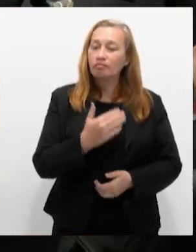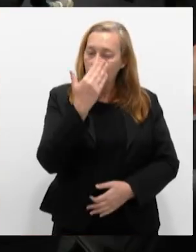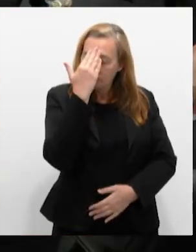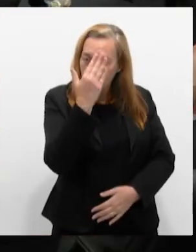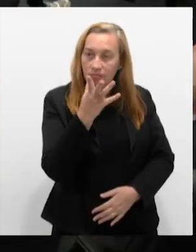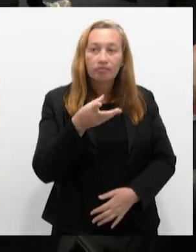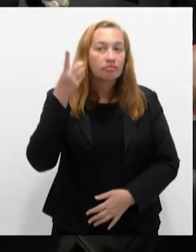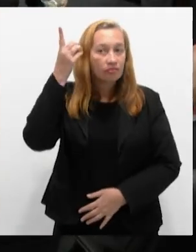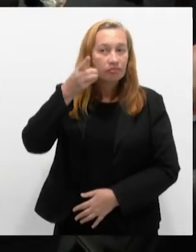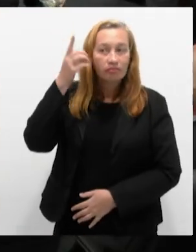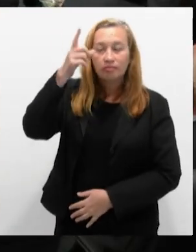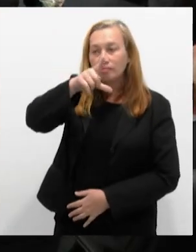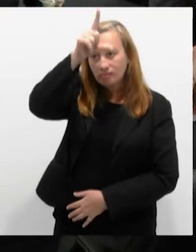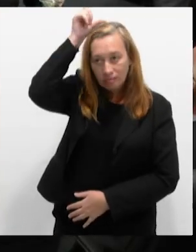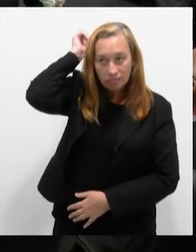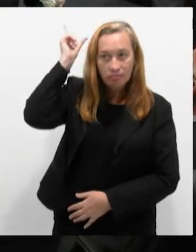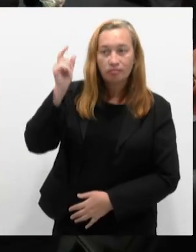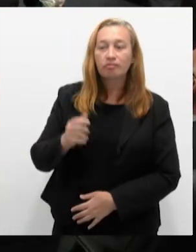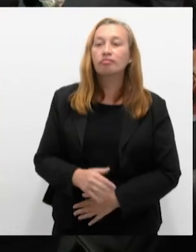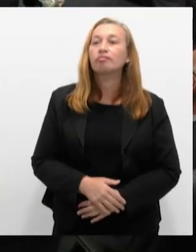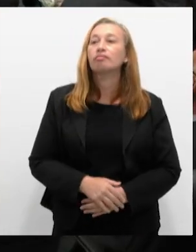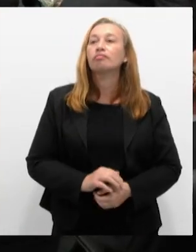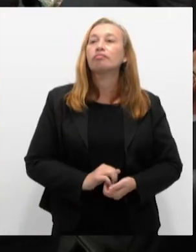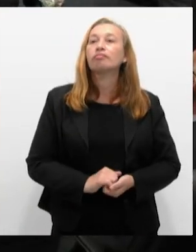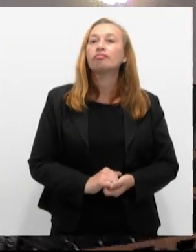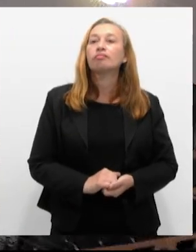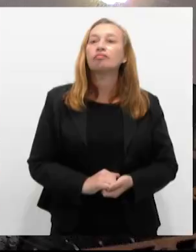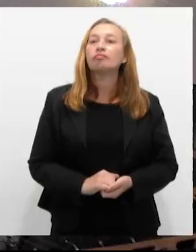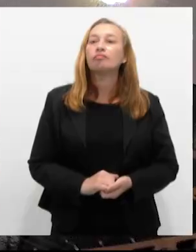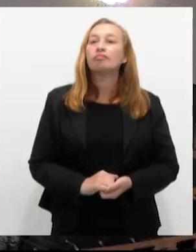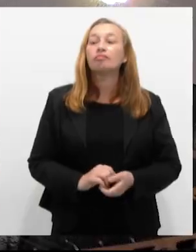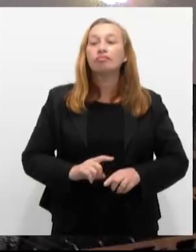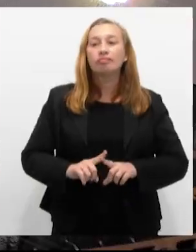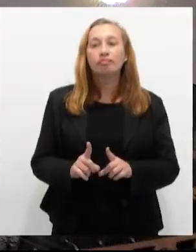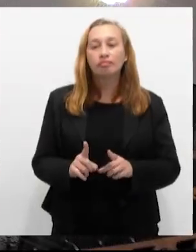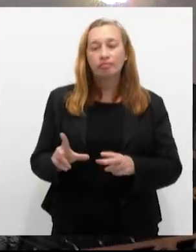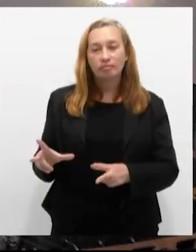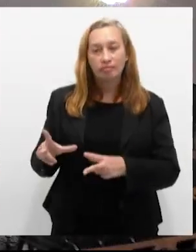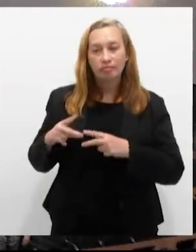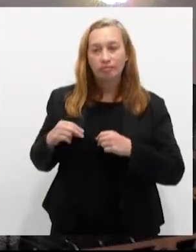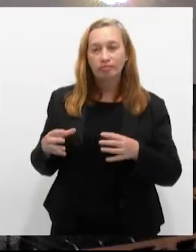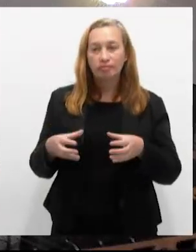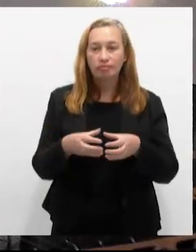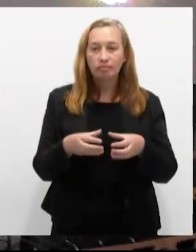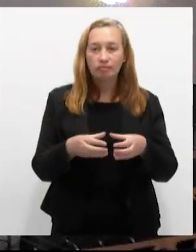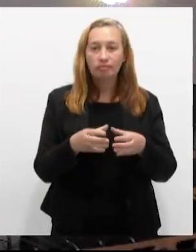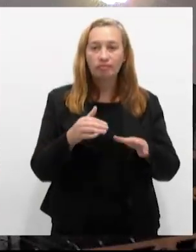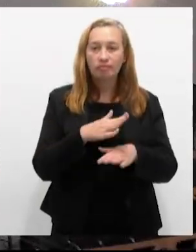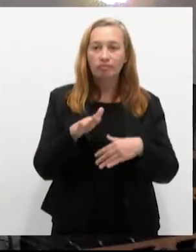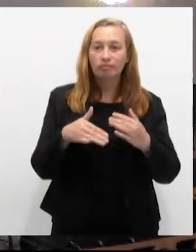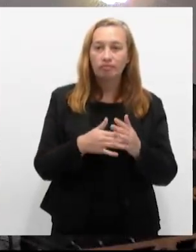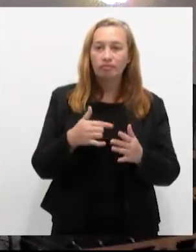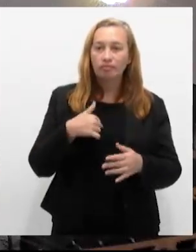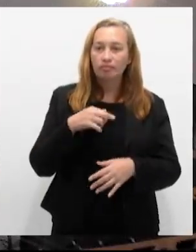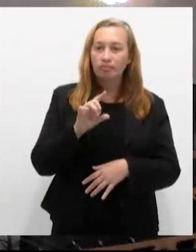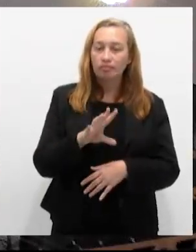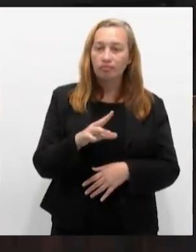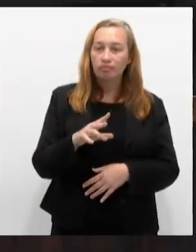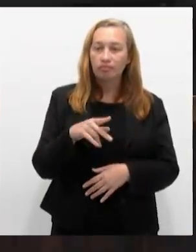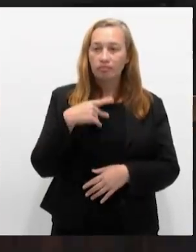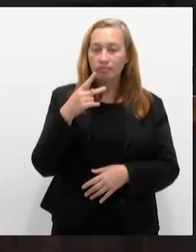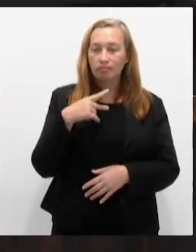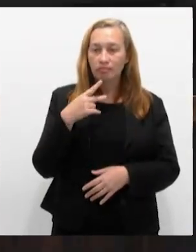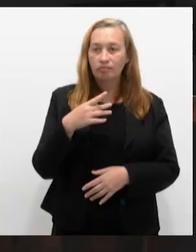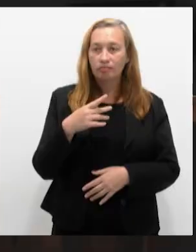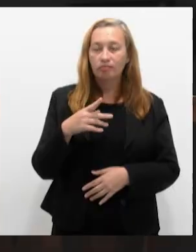Agradeço ao deputado Luiz Paulo. Mas o mérito é de equipe, é de todos nós. Eu só faço o comando que o Luiz pede. Aí a gente,